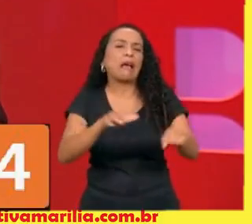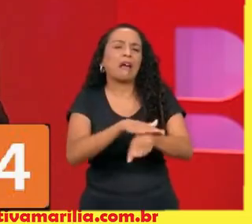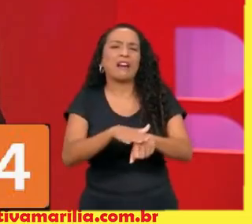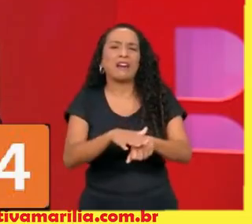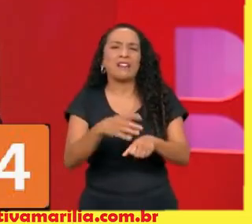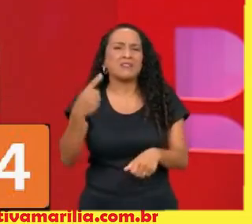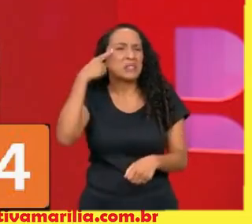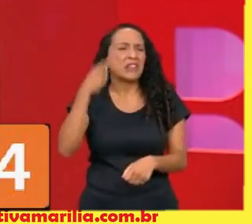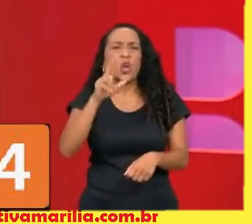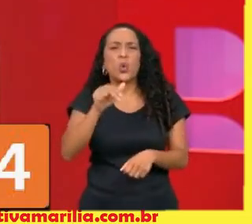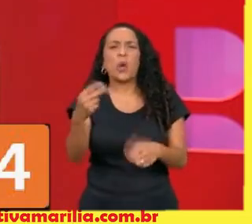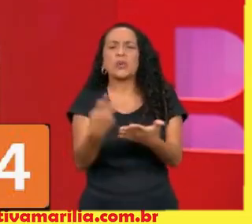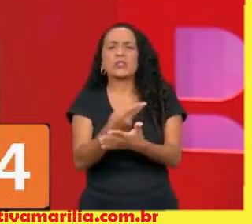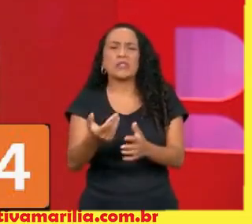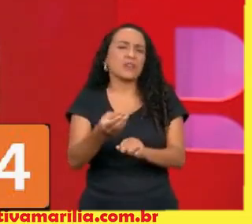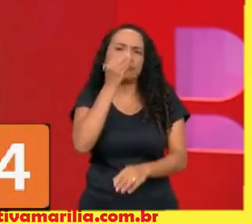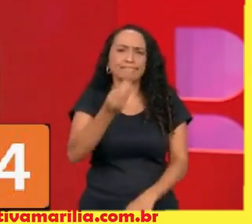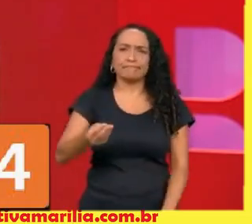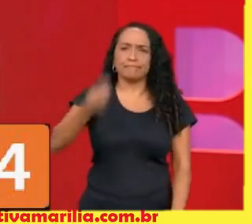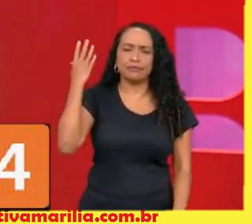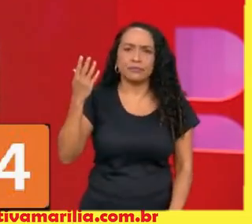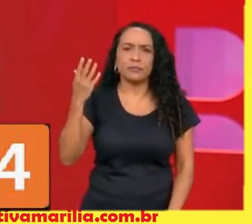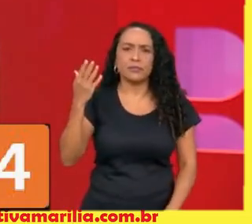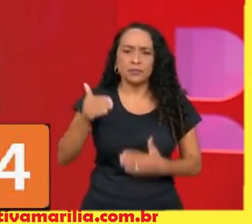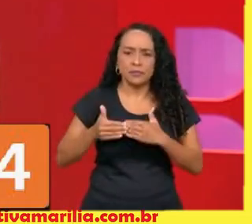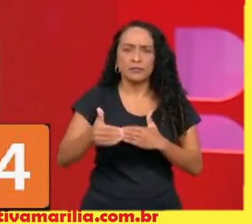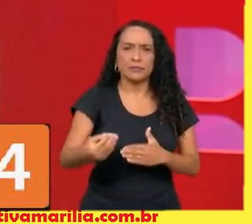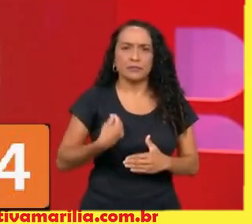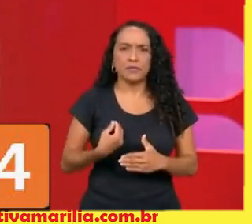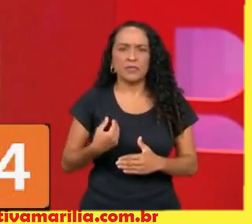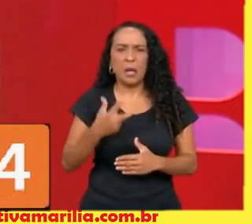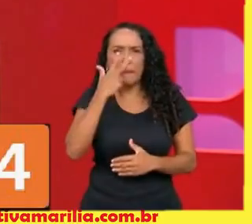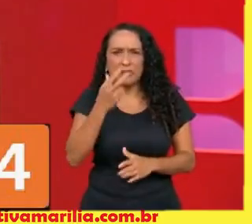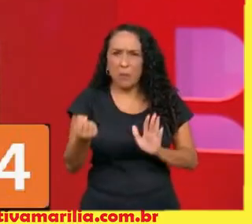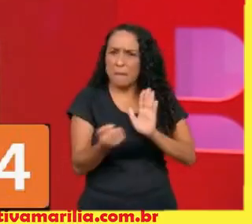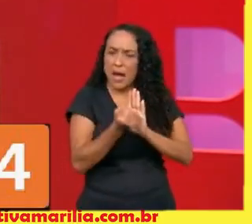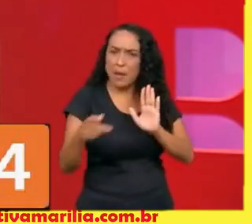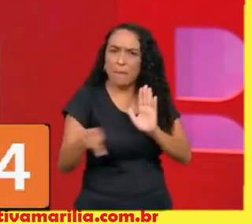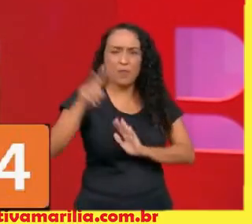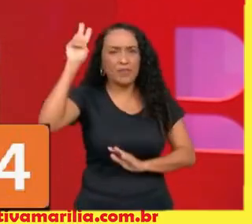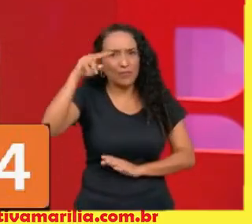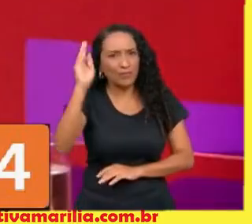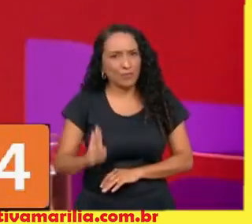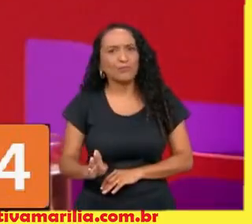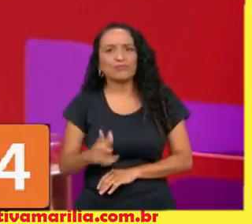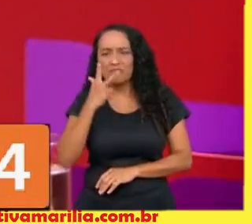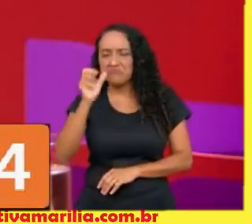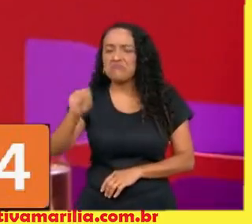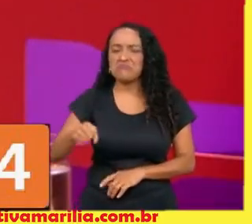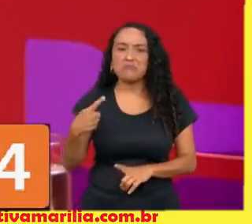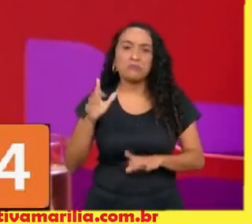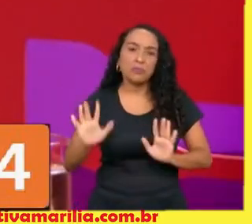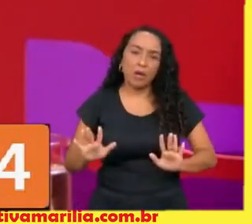nunca aconteceu e vamos tocar a vida daqui para frente. Parece que tem é uma marca da história brasileira um pouco isso, Acho né? que sim. Apesar de que